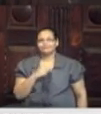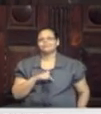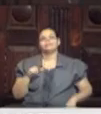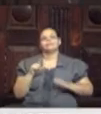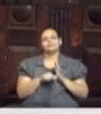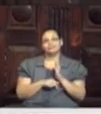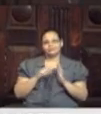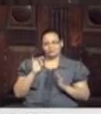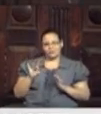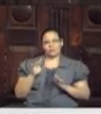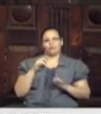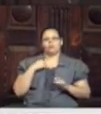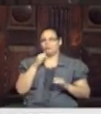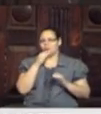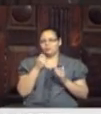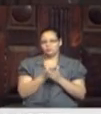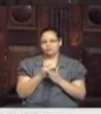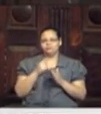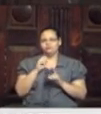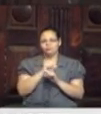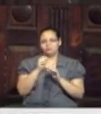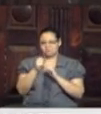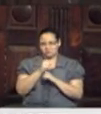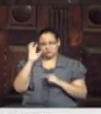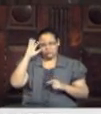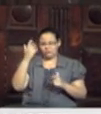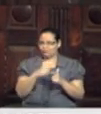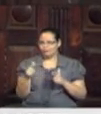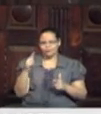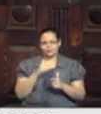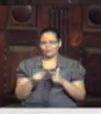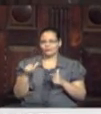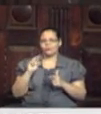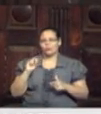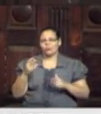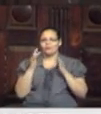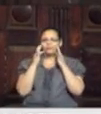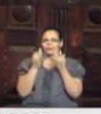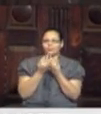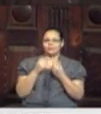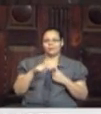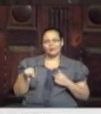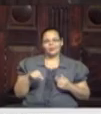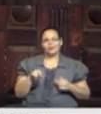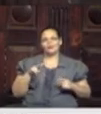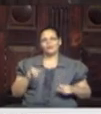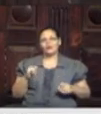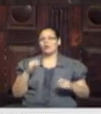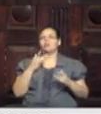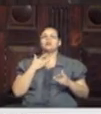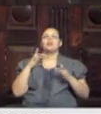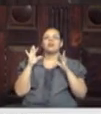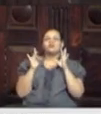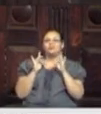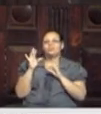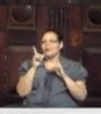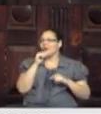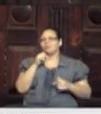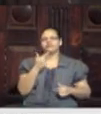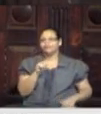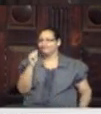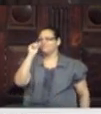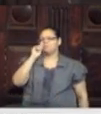a tarifa social que vai resolver o problema? Ou esta família estará condenada a morrer de sede, porque não